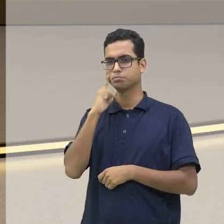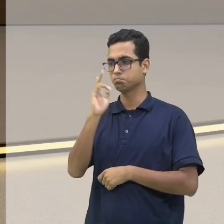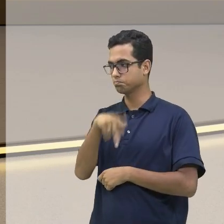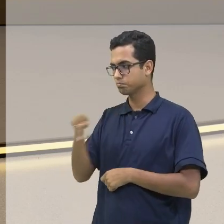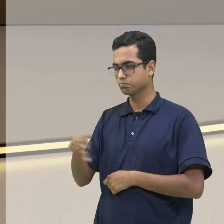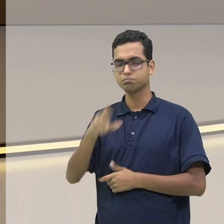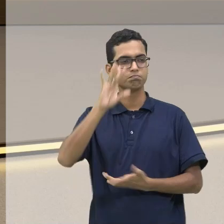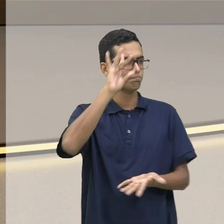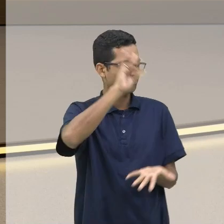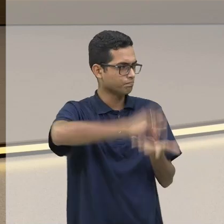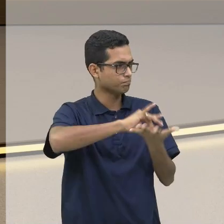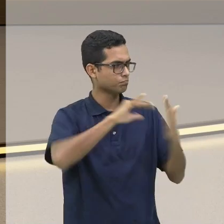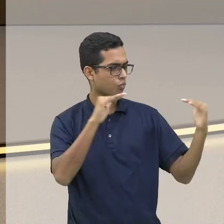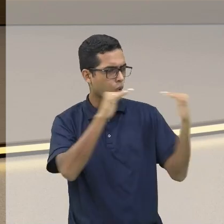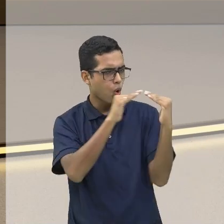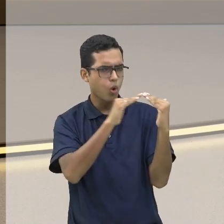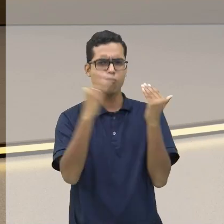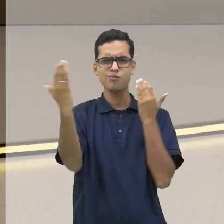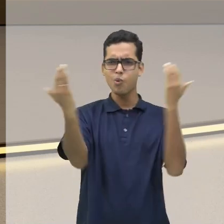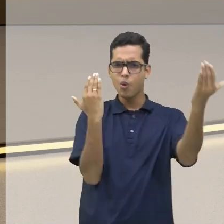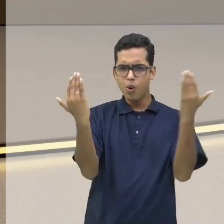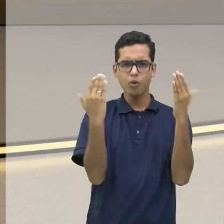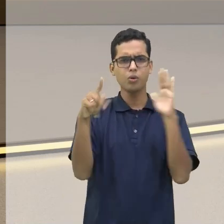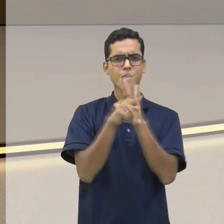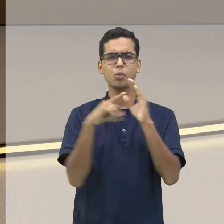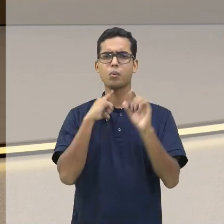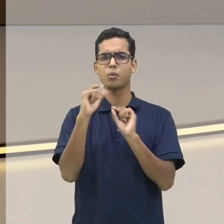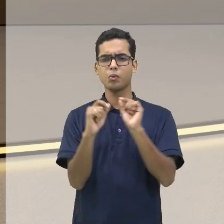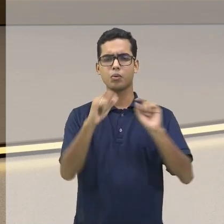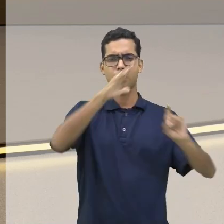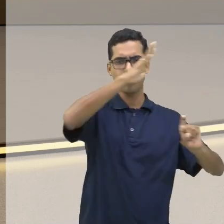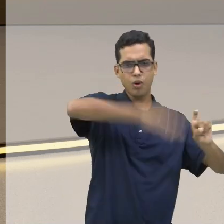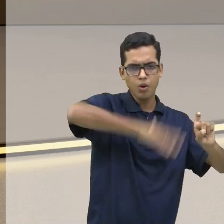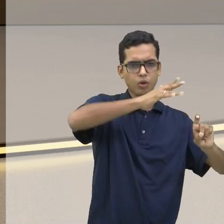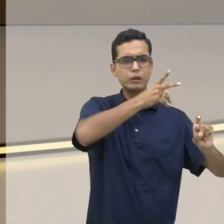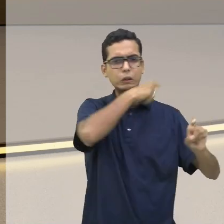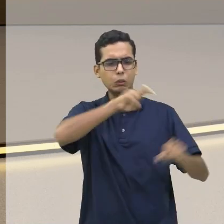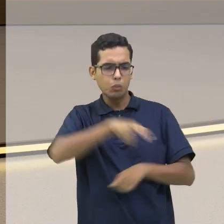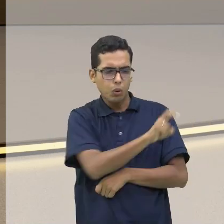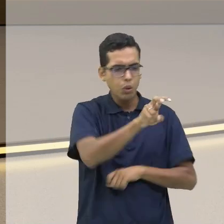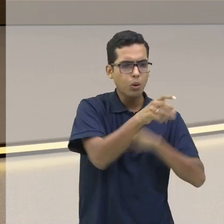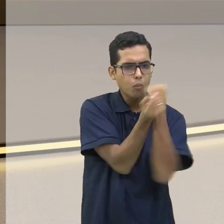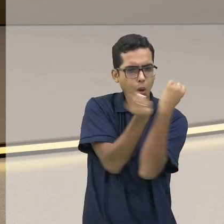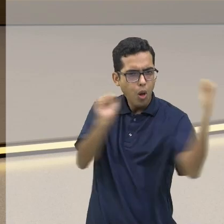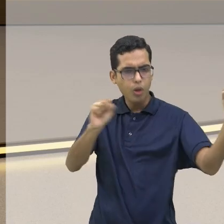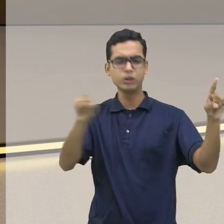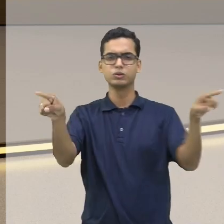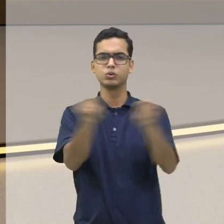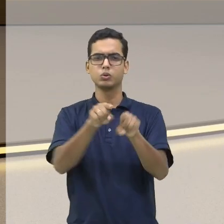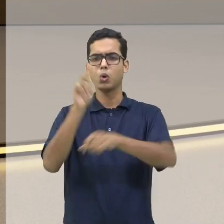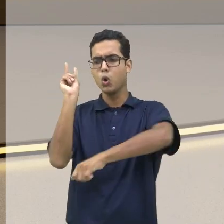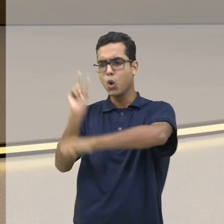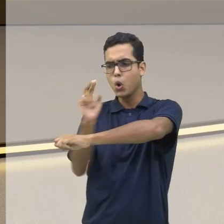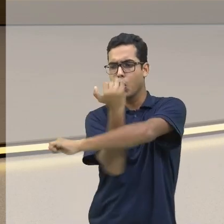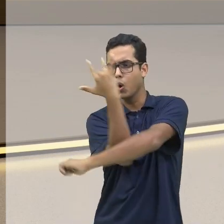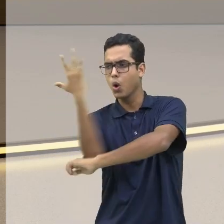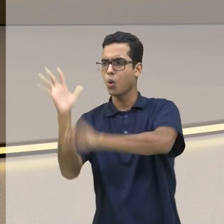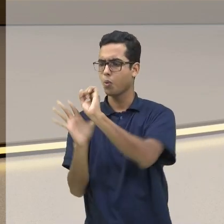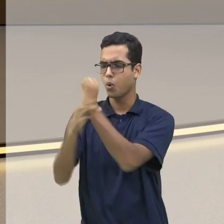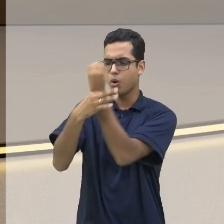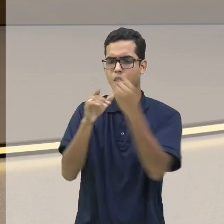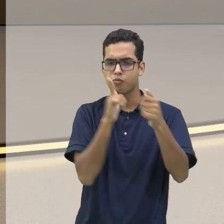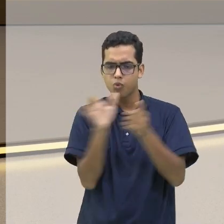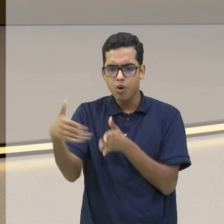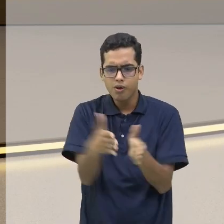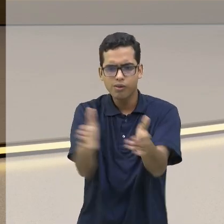verdade. E essa comparação, né, da lenda da cobra grande com a preservação dos nossos rios e da